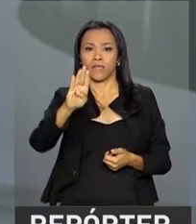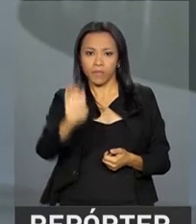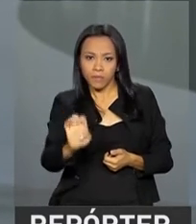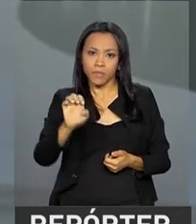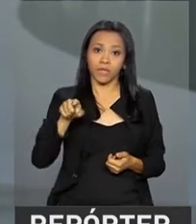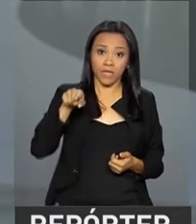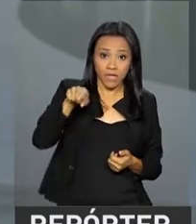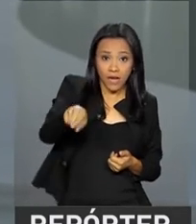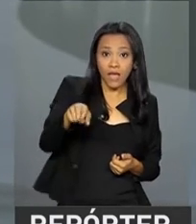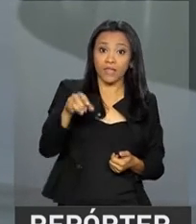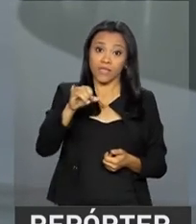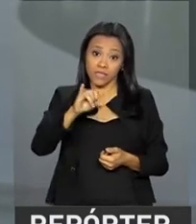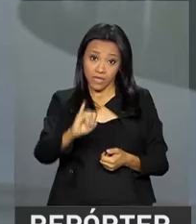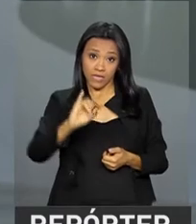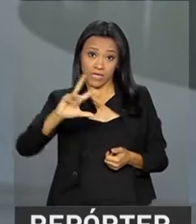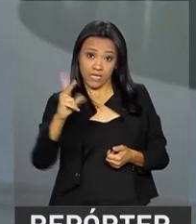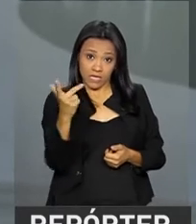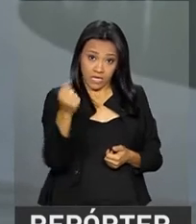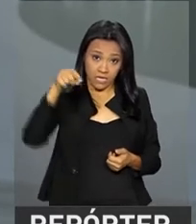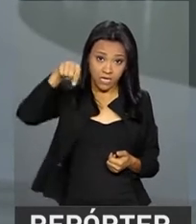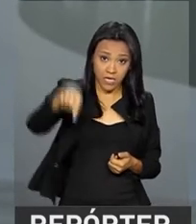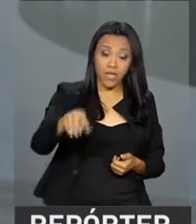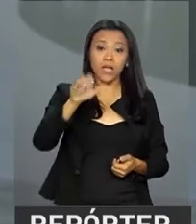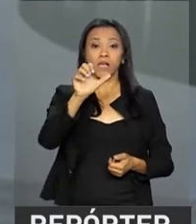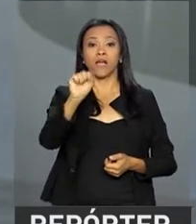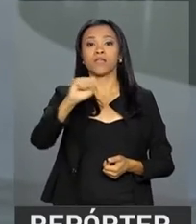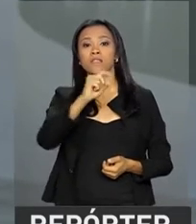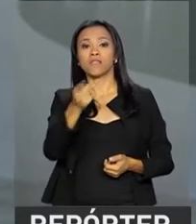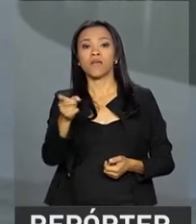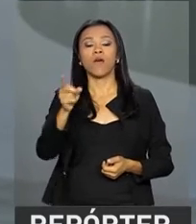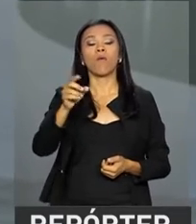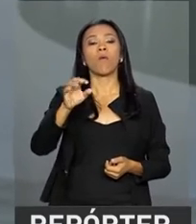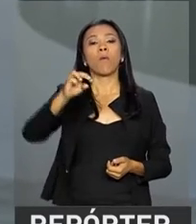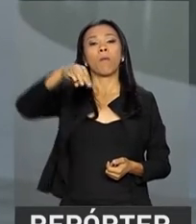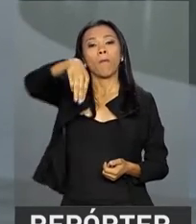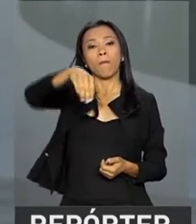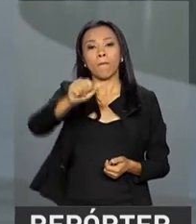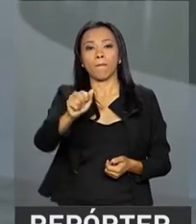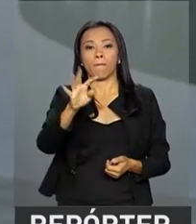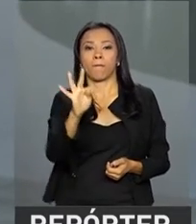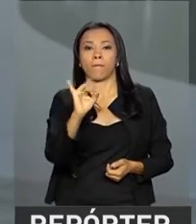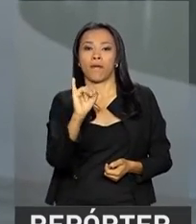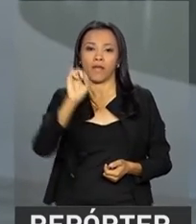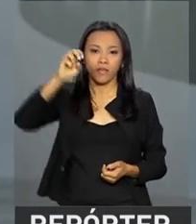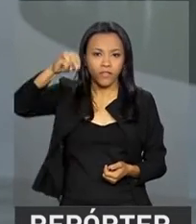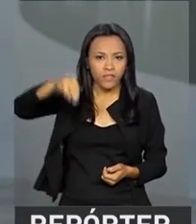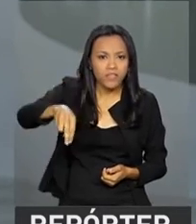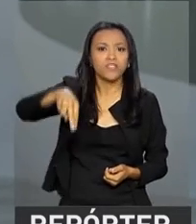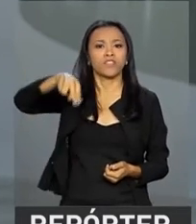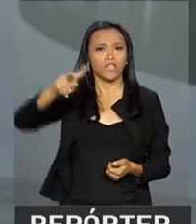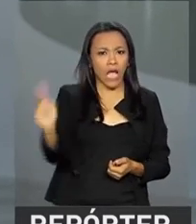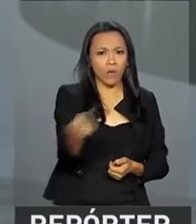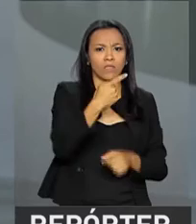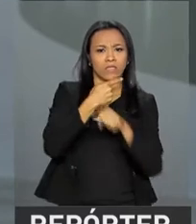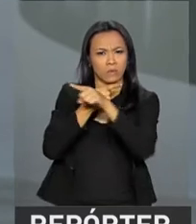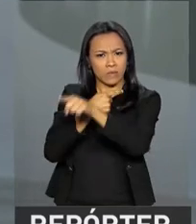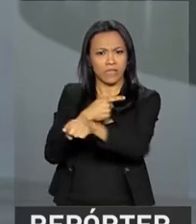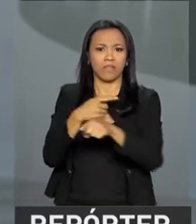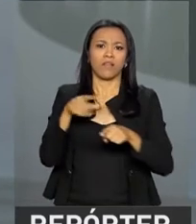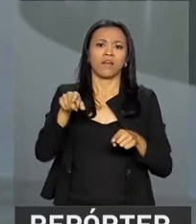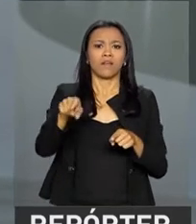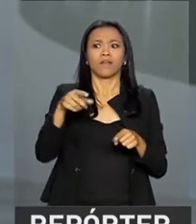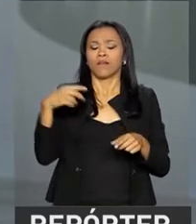Martinho, foi uma das mais afetadas pelo fenômeno, mais atingidas e teve colapso aí nas estruturas